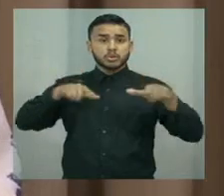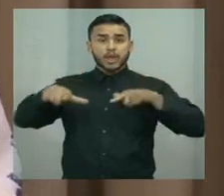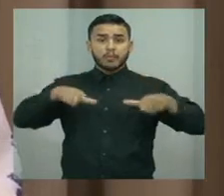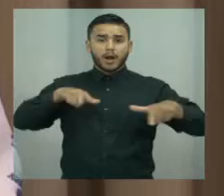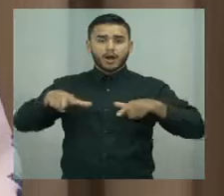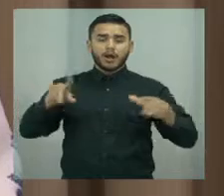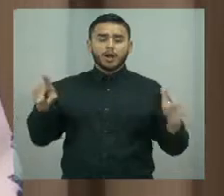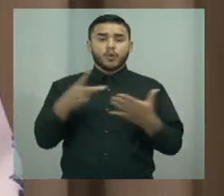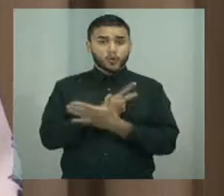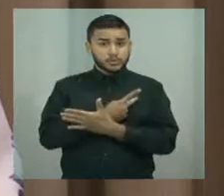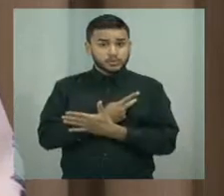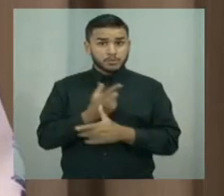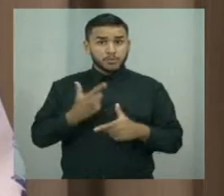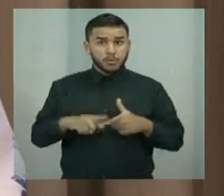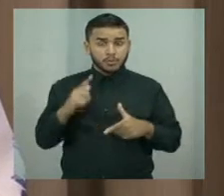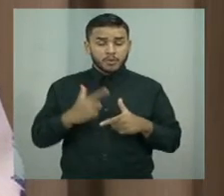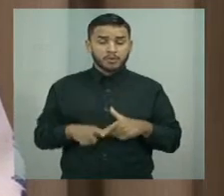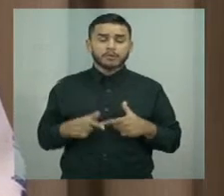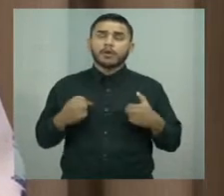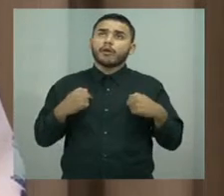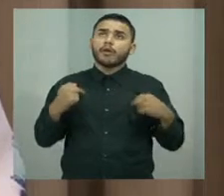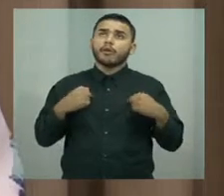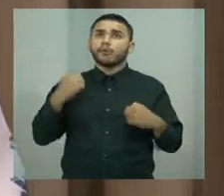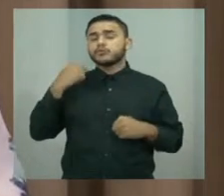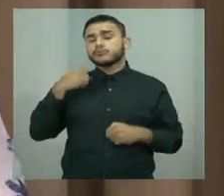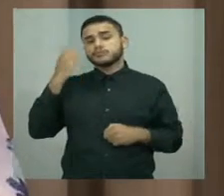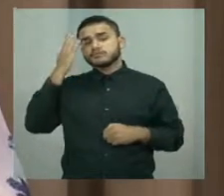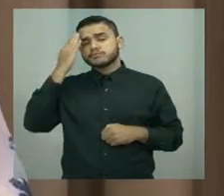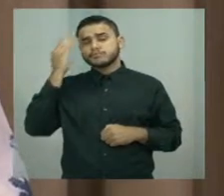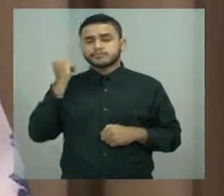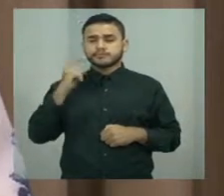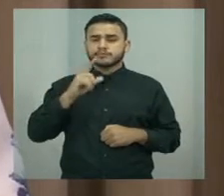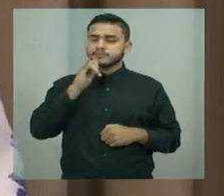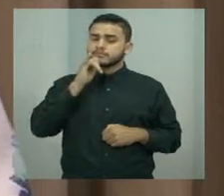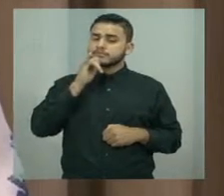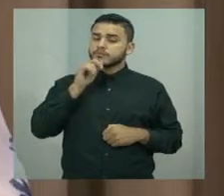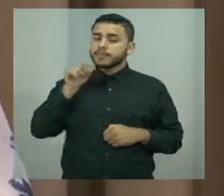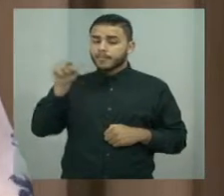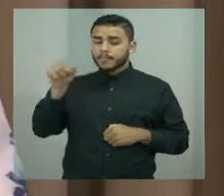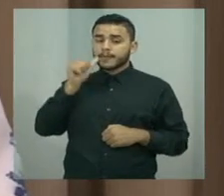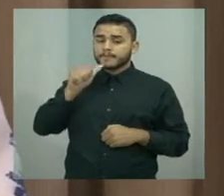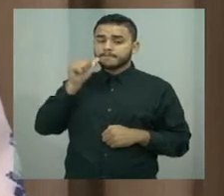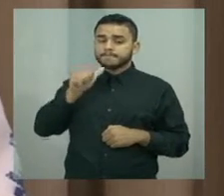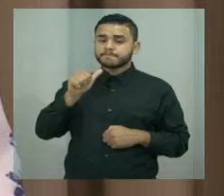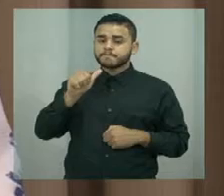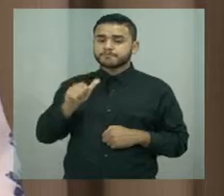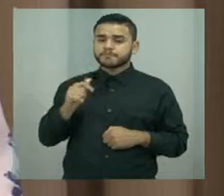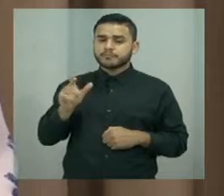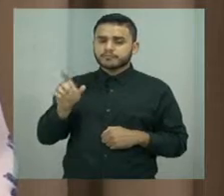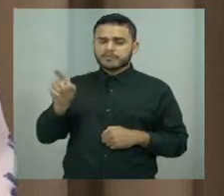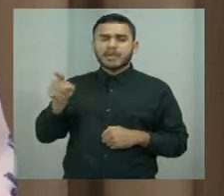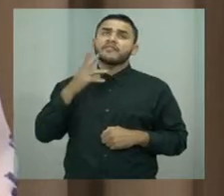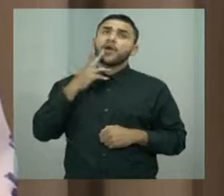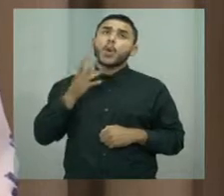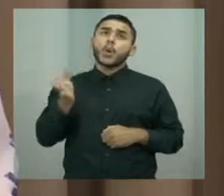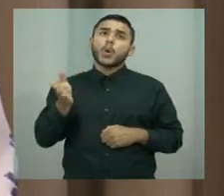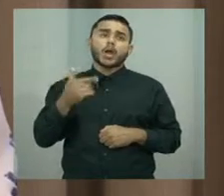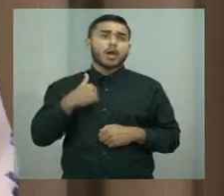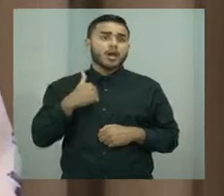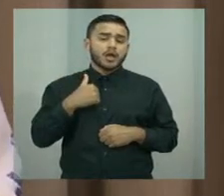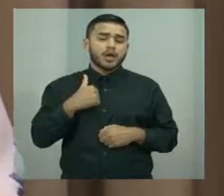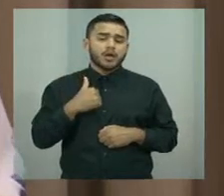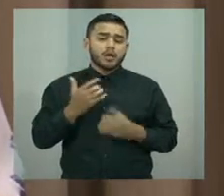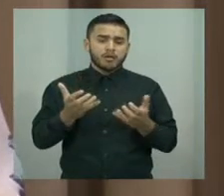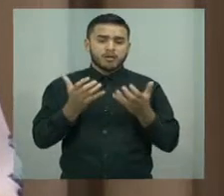né, que não seja no trabalho, assim, eu tenho um paciente que agora ele é consciente, né? Tenho mais de um paciente que dizia assim, olha, eu